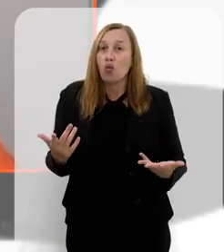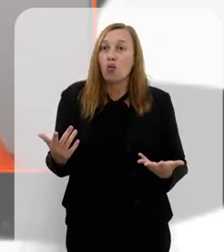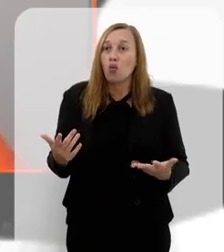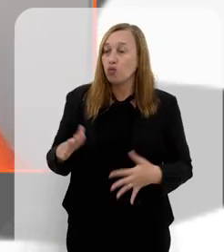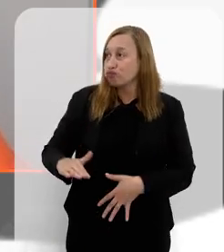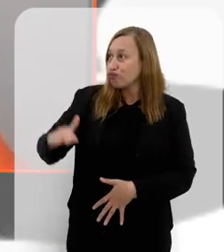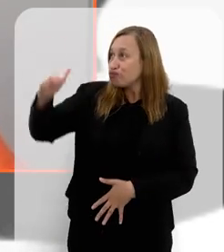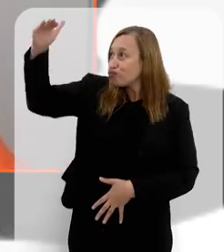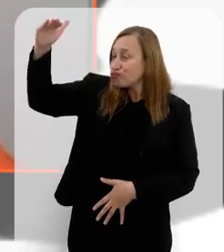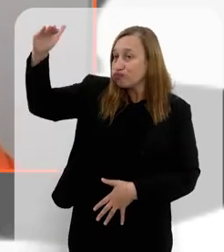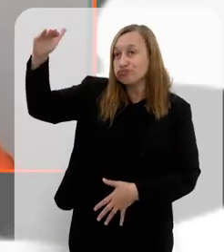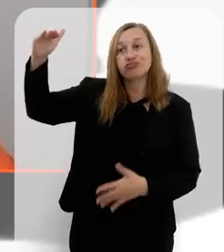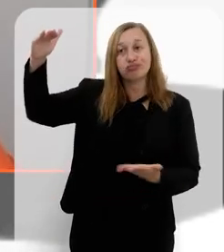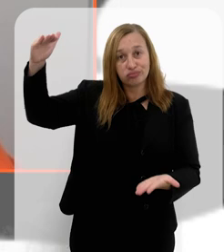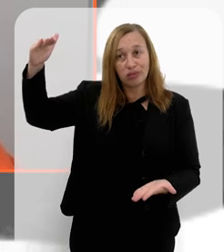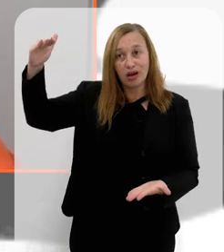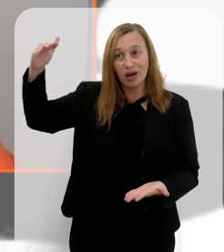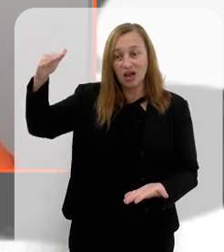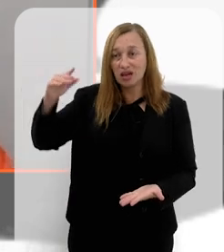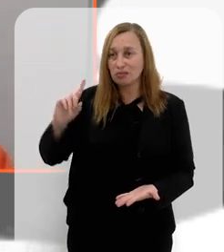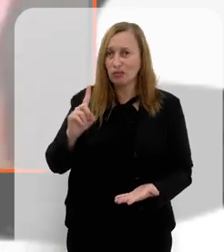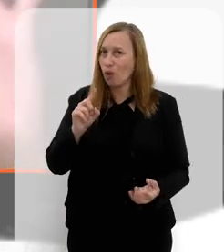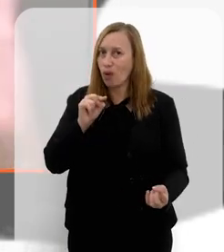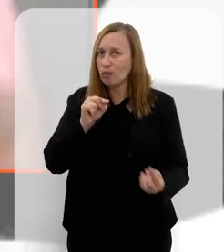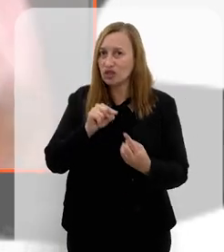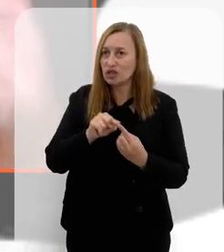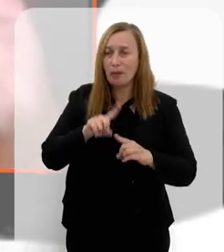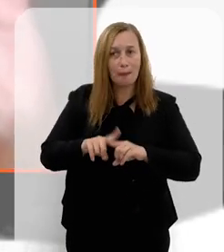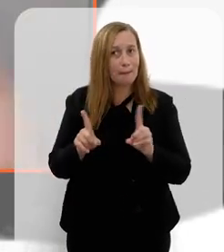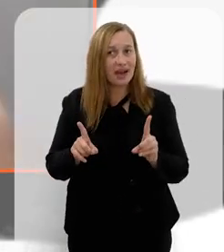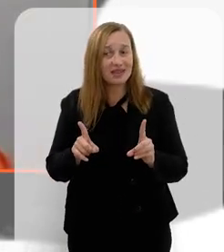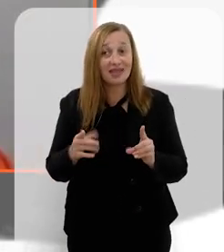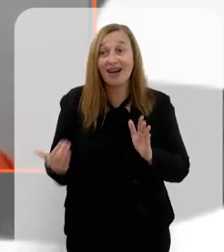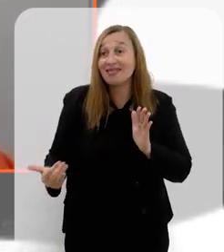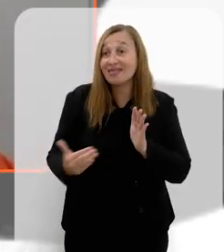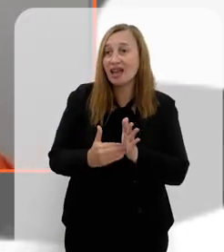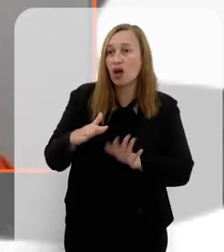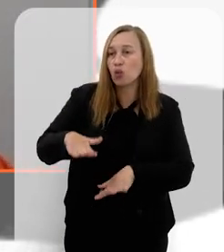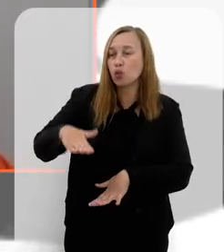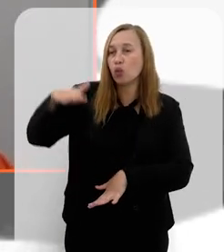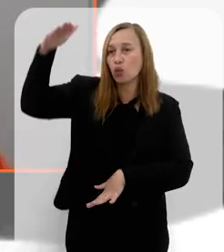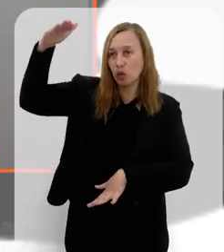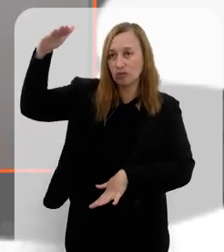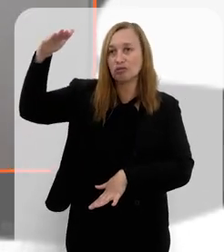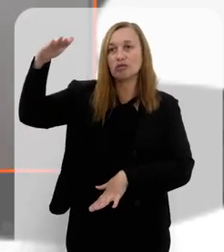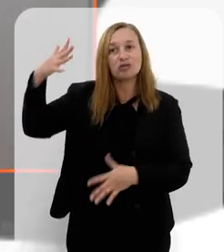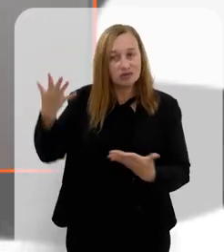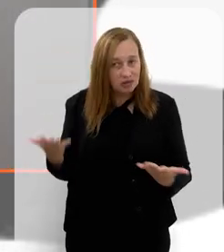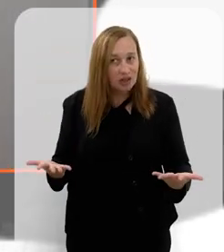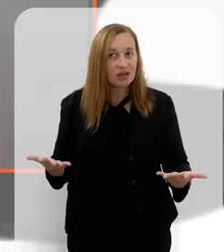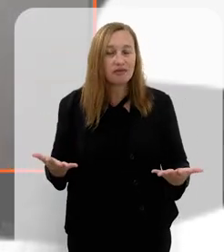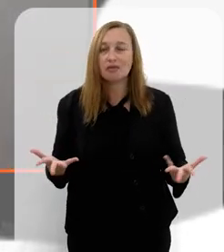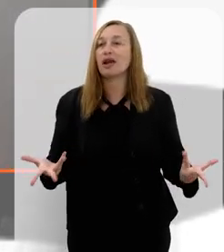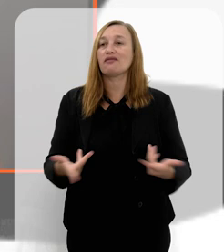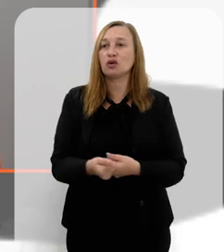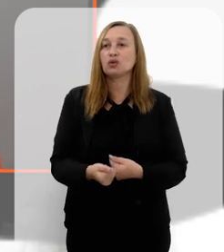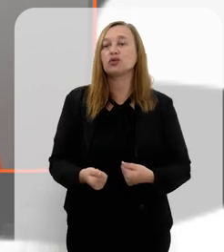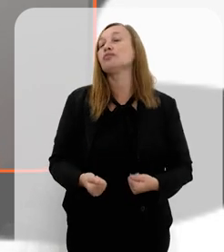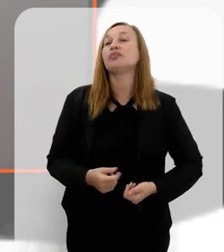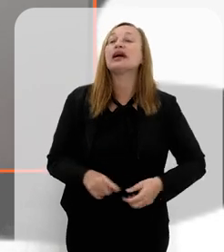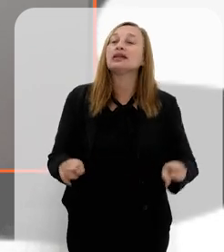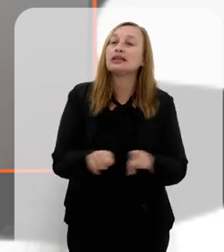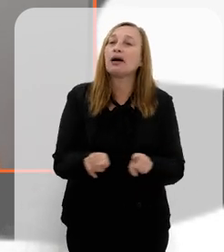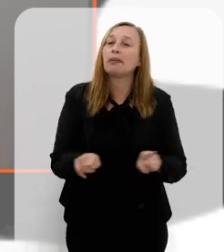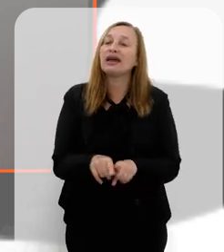os adultos, inclusive, né? Porque não é o objetivo, mas até isso aconteceu. Foi